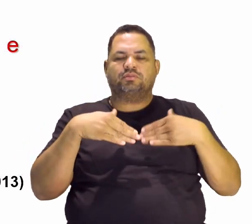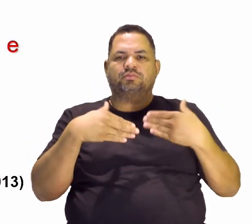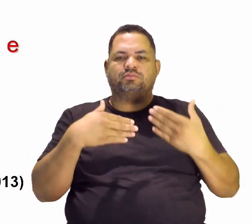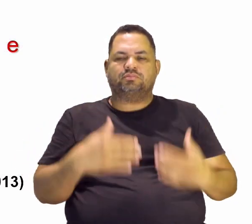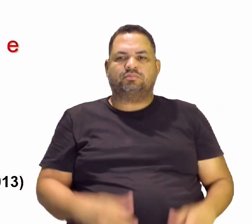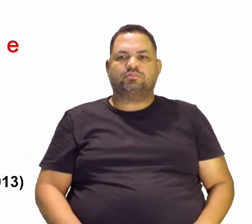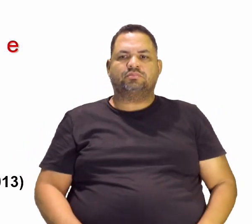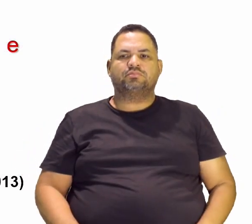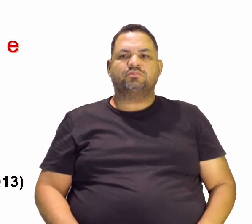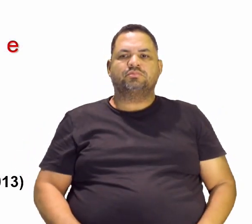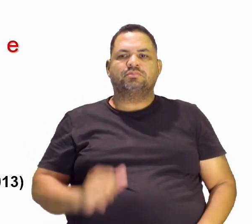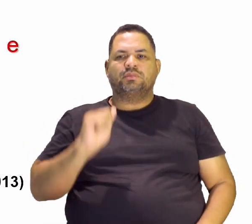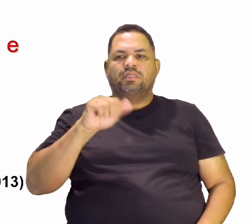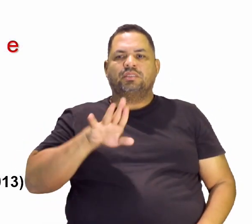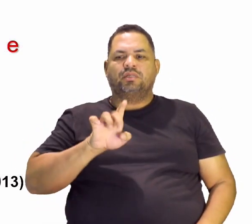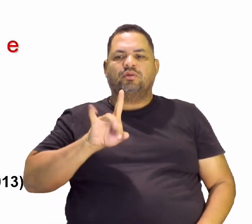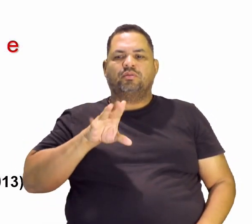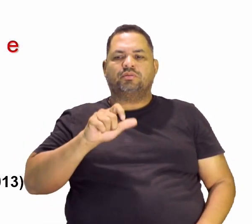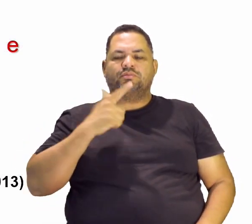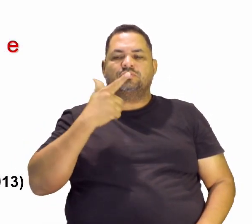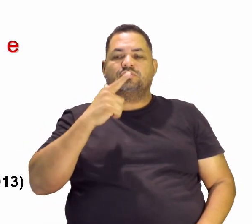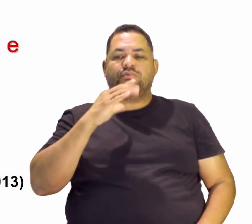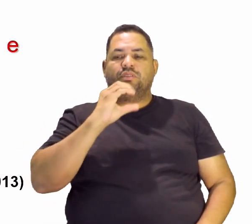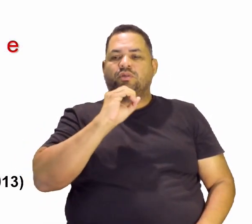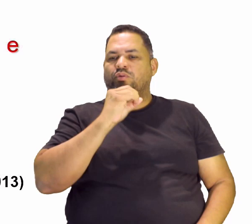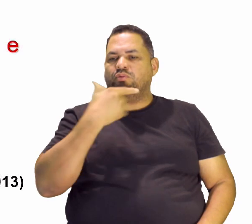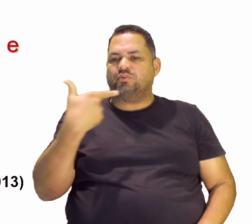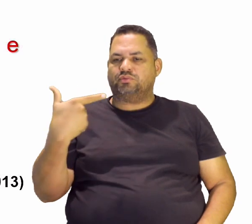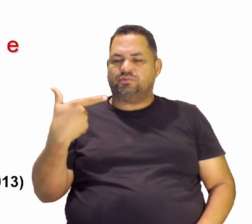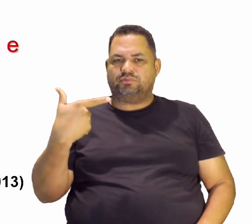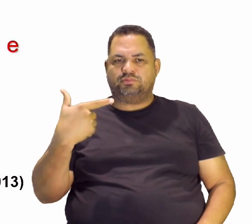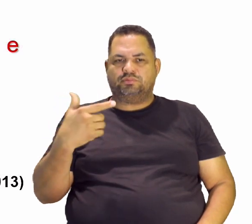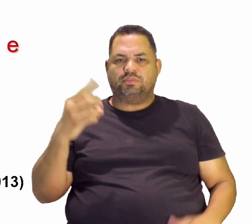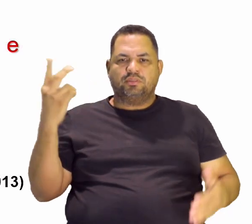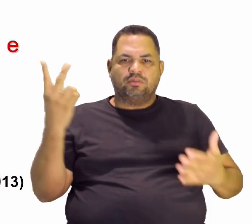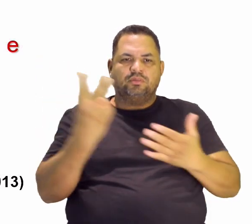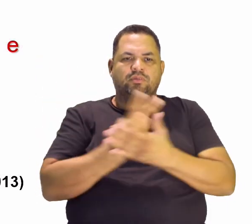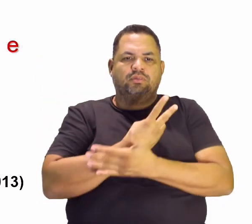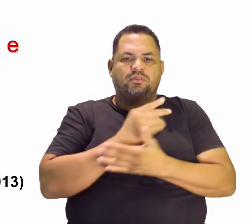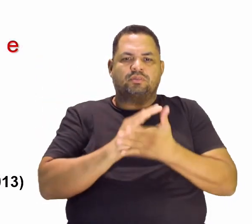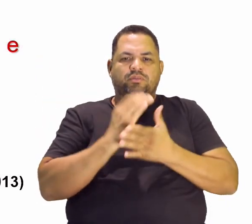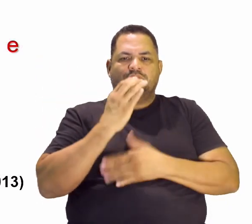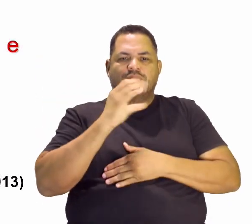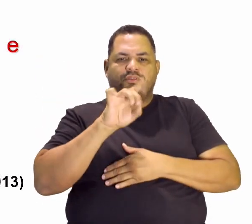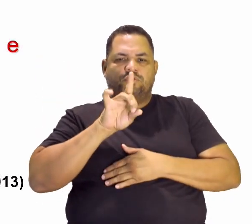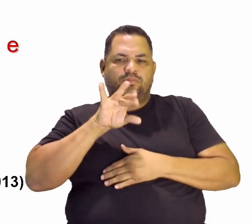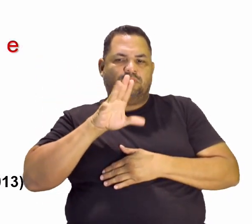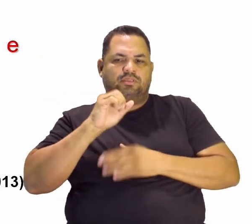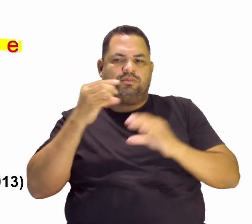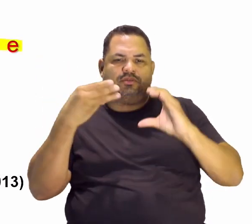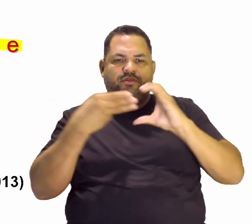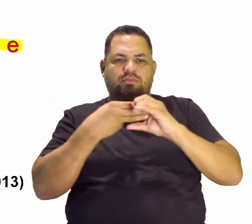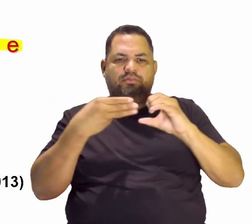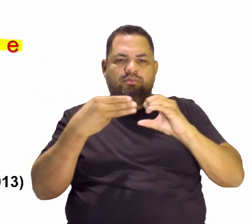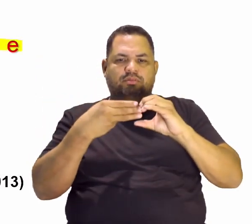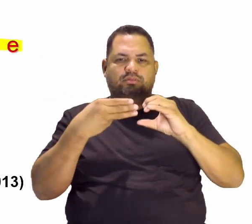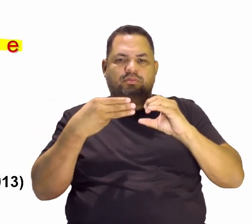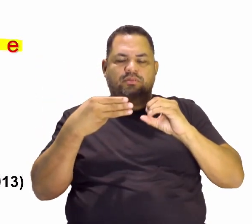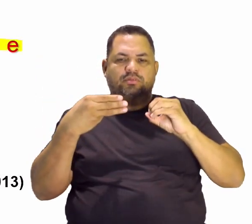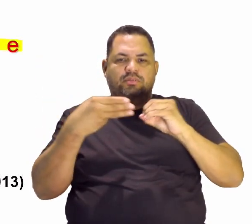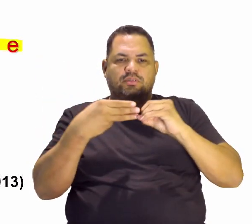anaeróbia, sem a presença de oxigênio? Ocorre no citoplasma da célula e com exercícios de curta,